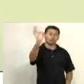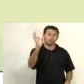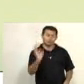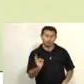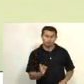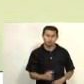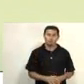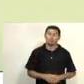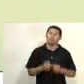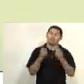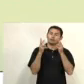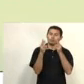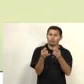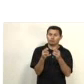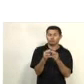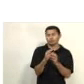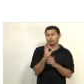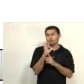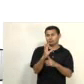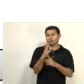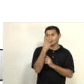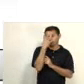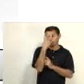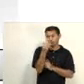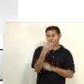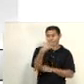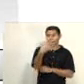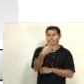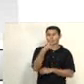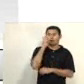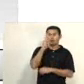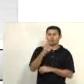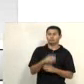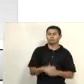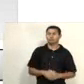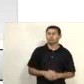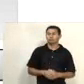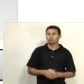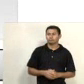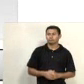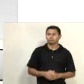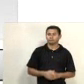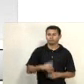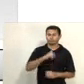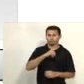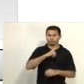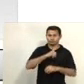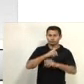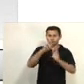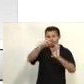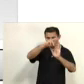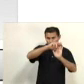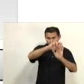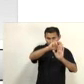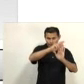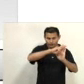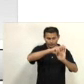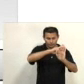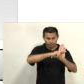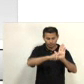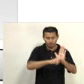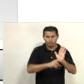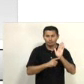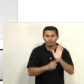99,74%, conforme a figura 4. Olha só que regra interessante, pessoal. Tá? Eu tenho uma regra aqui que